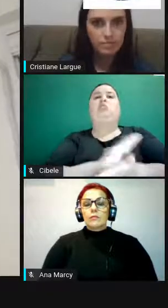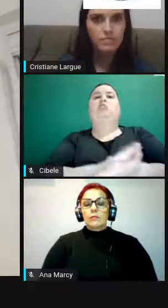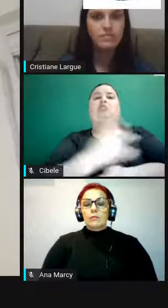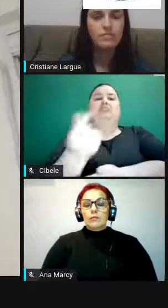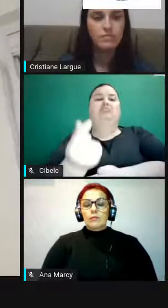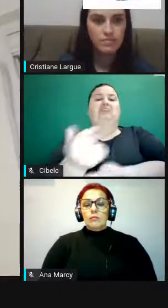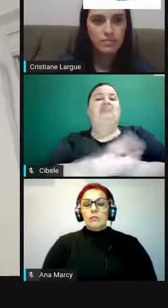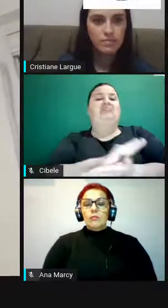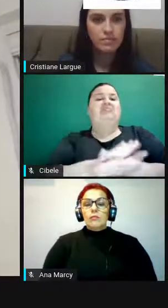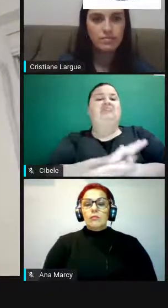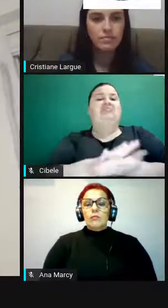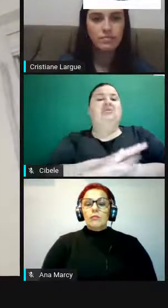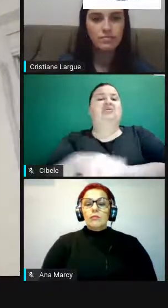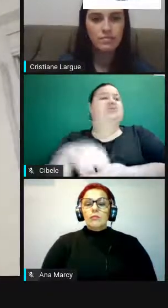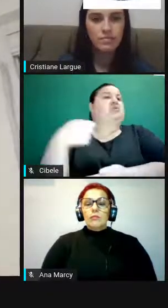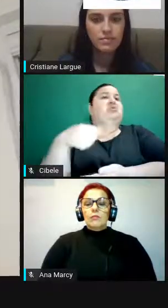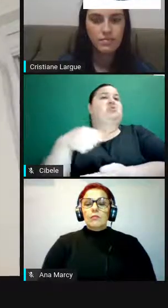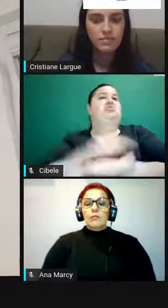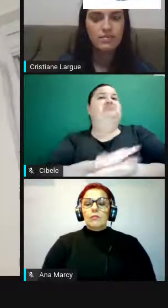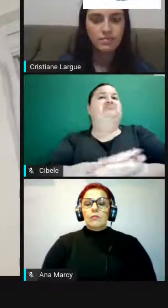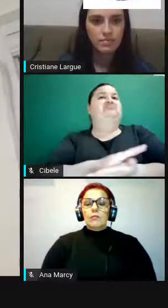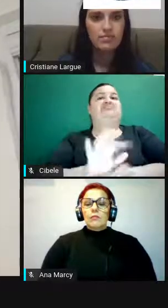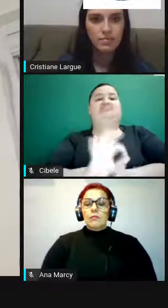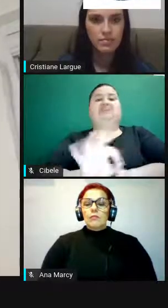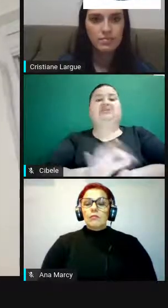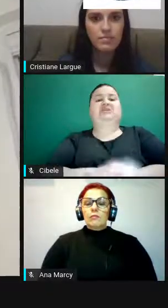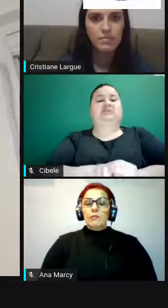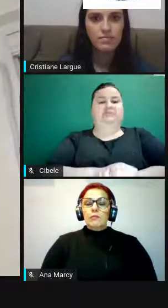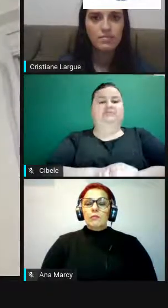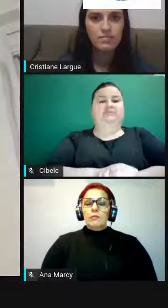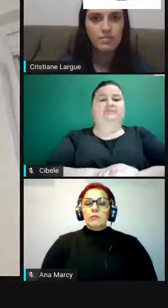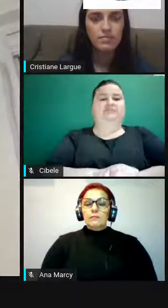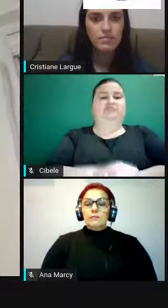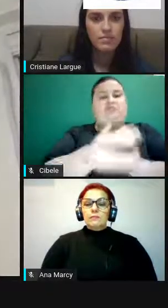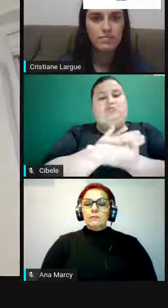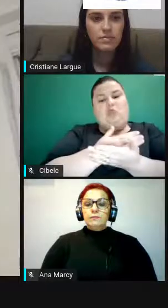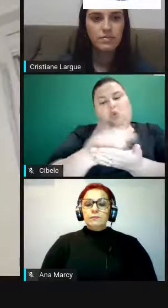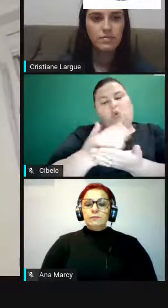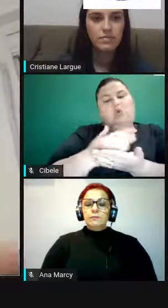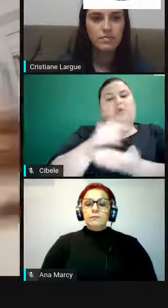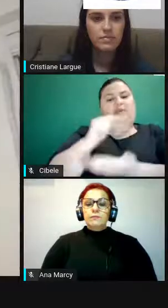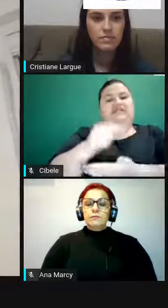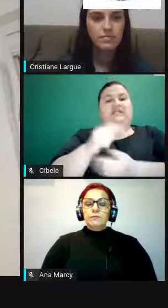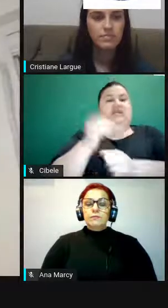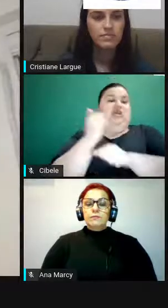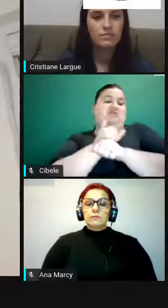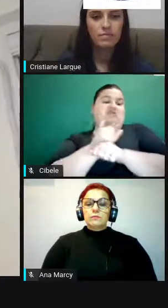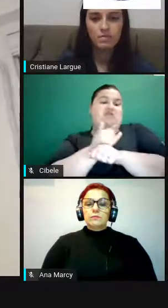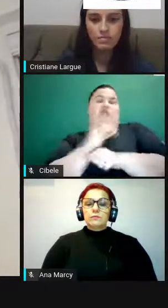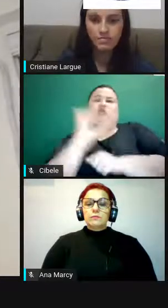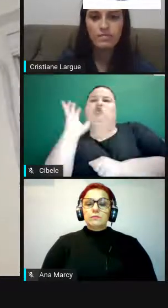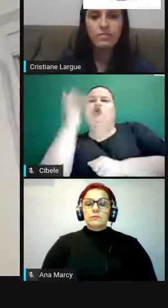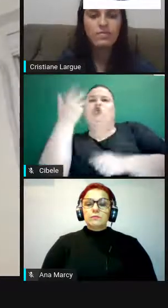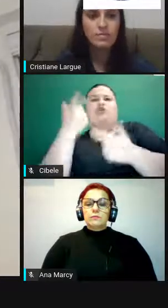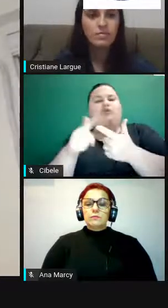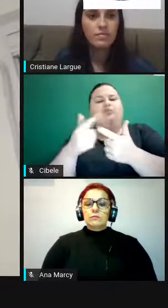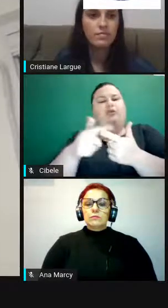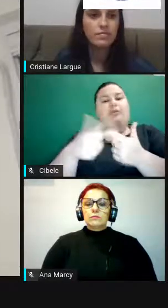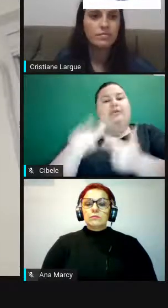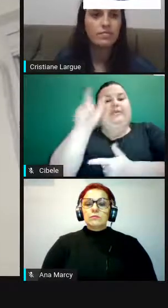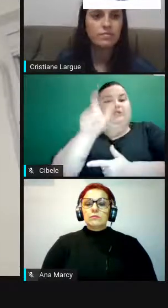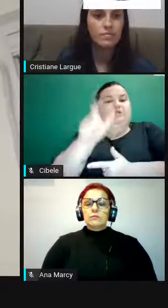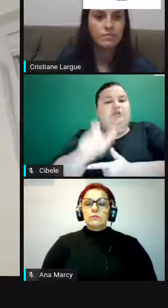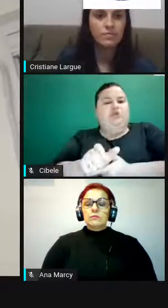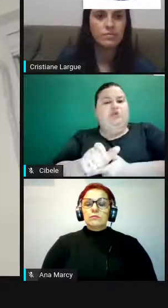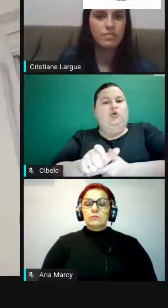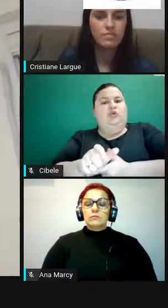não precisa a gente ter tráfego pago tu vai começando Ali vai colocando vídeos e resolvendo problemas as pessoas que